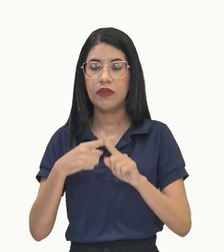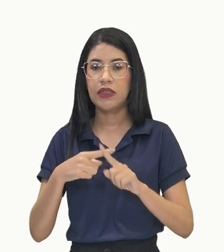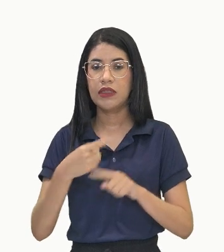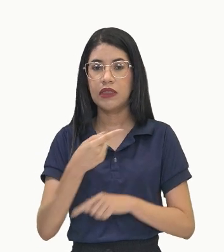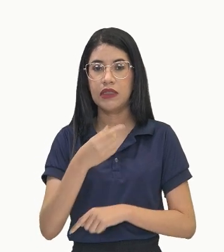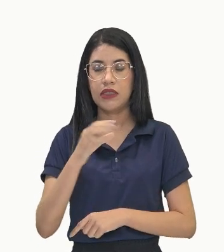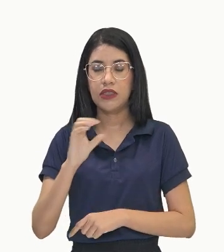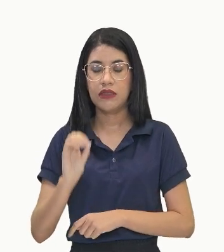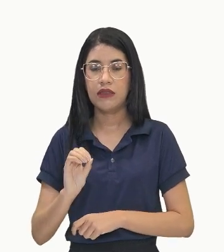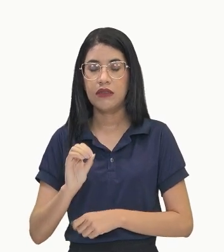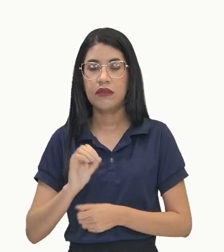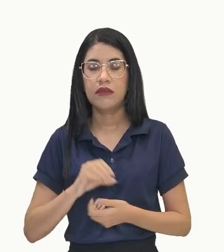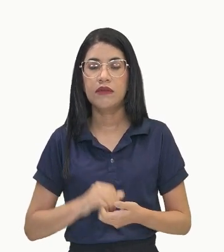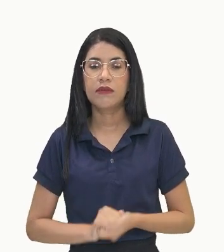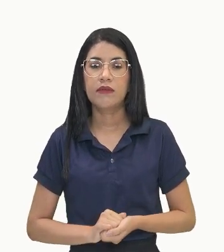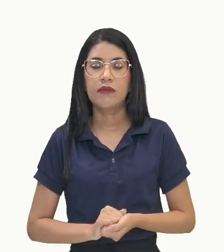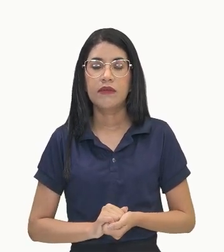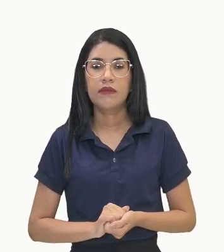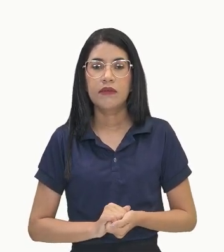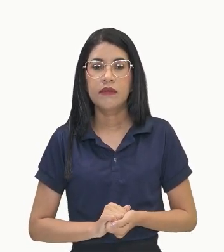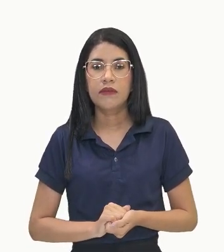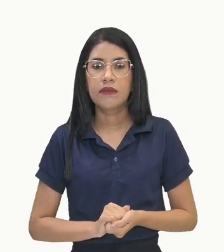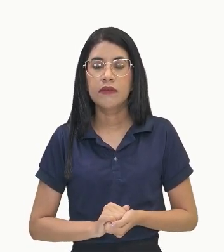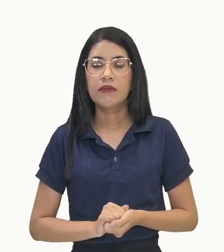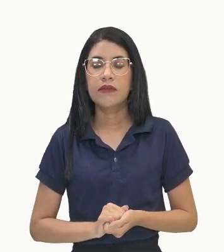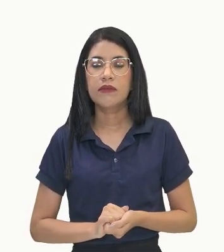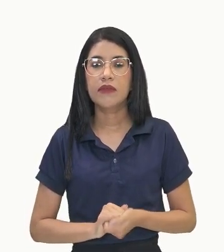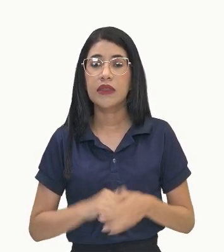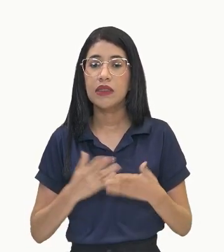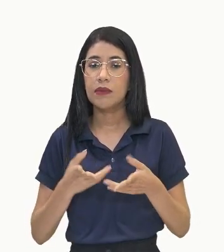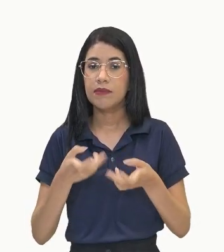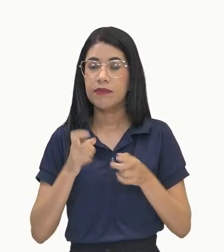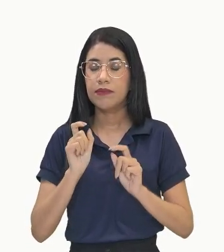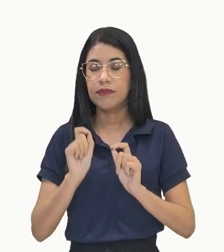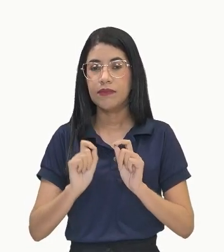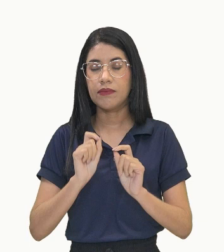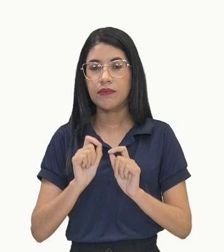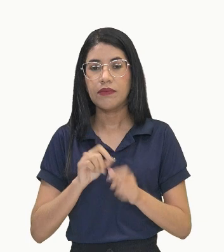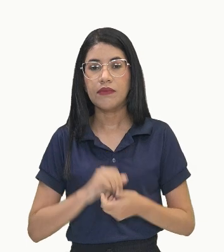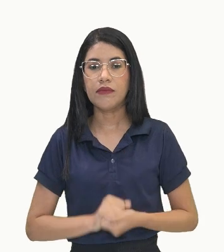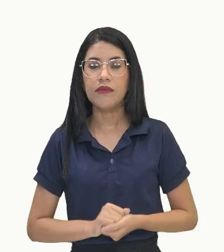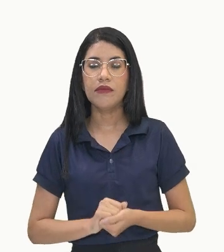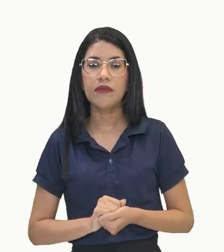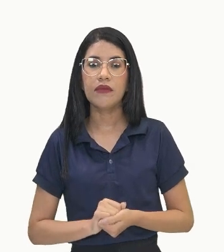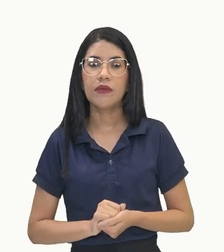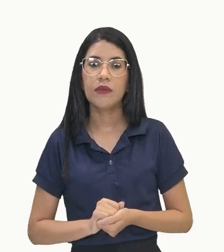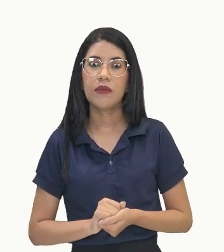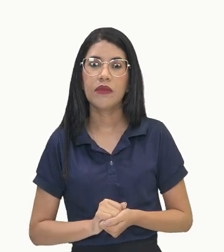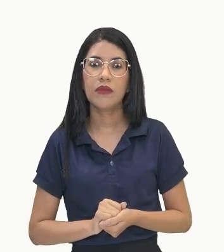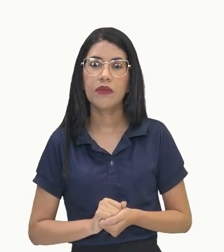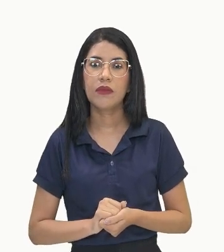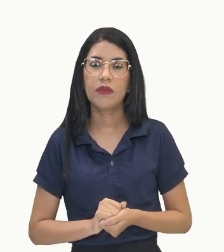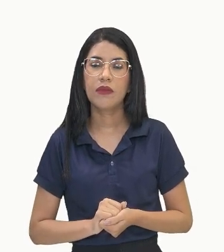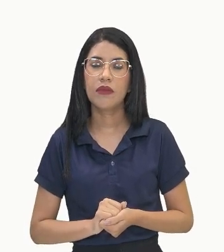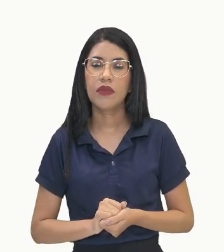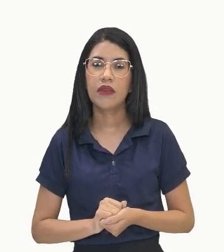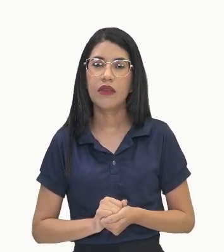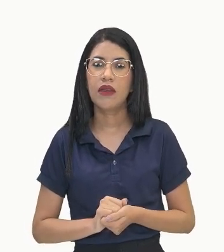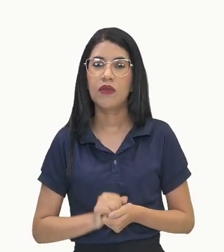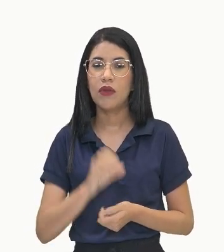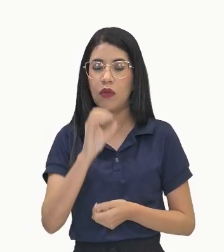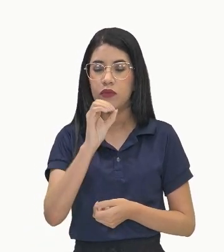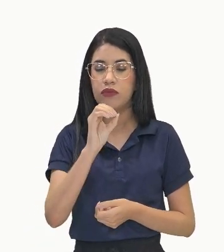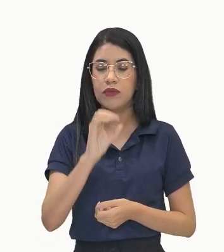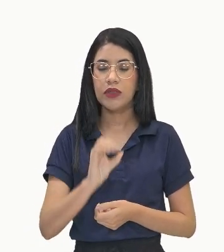vezes 10, tá? Então, note que aqui eu estou fazendo o processo cortando. Esse resultado vai